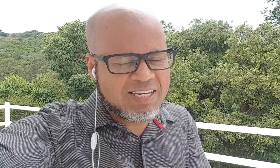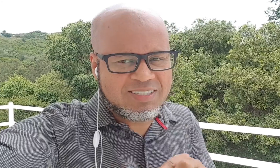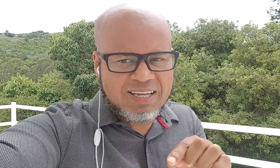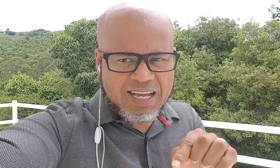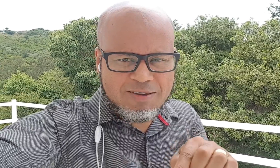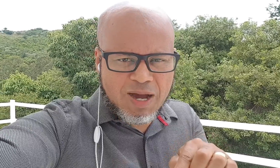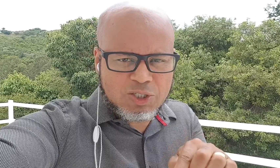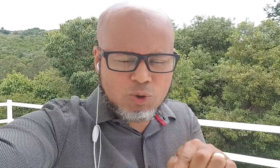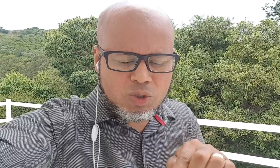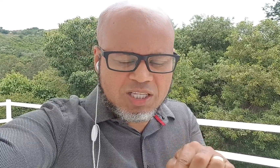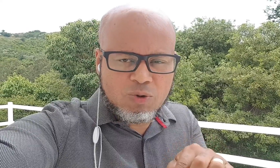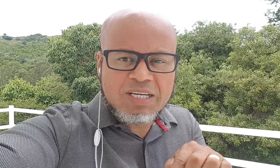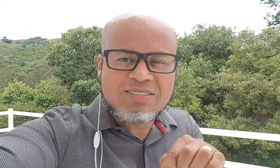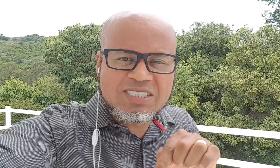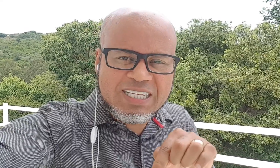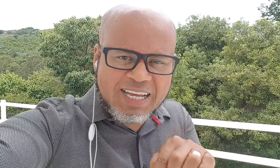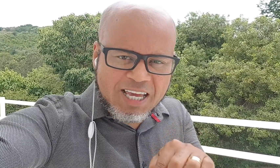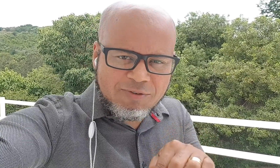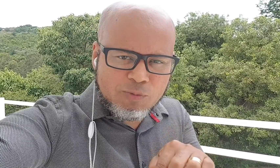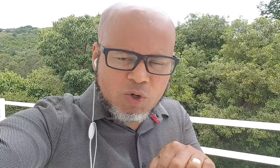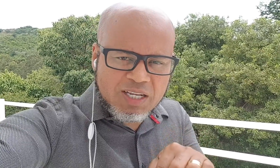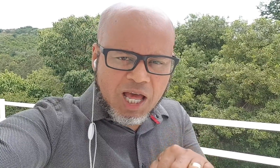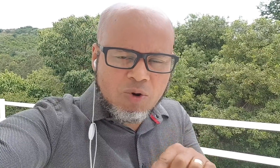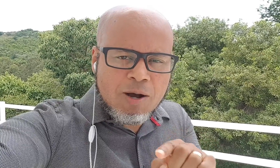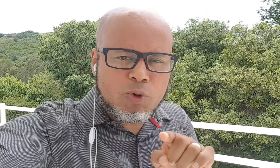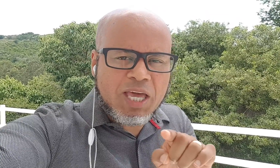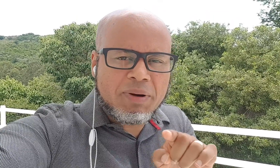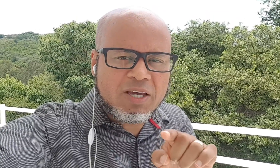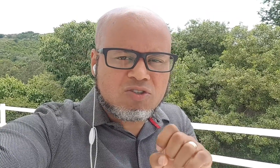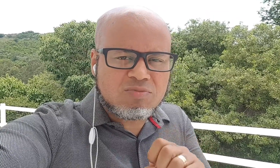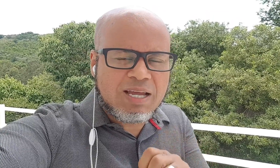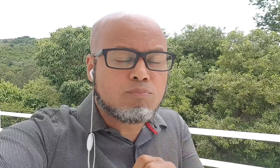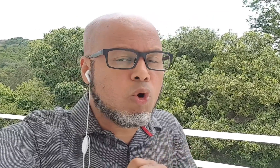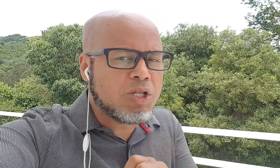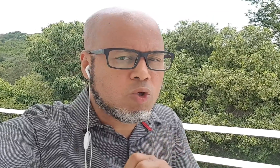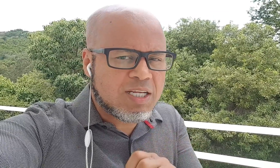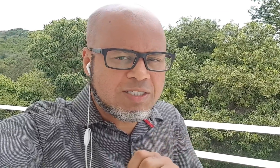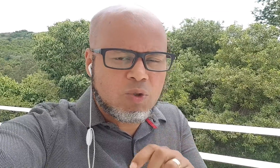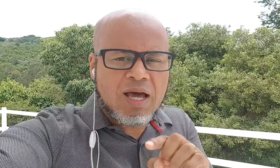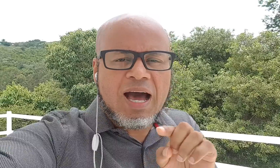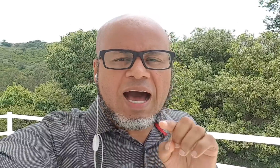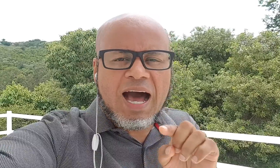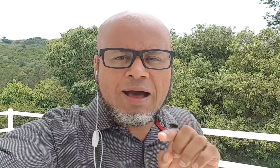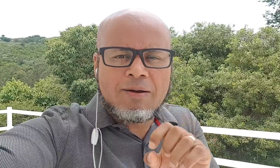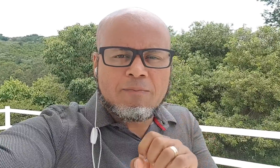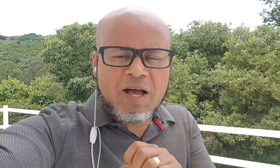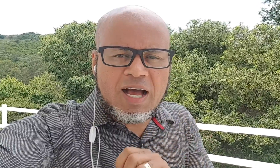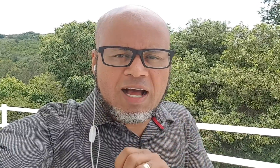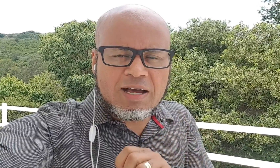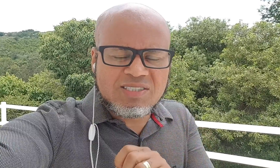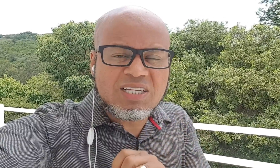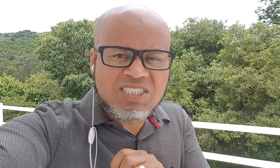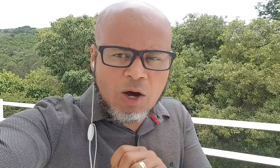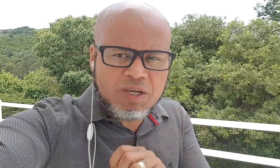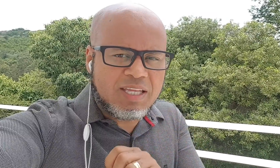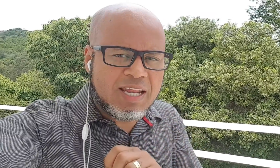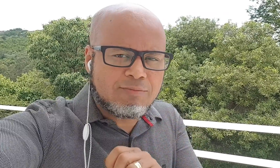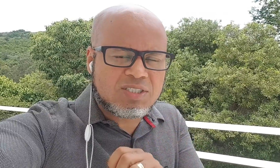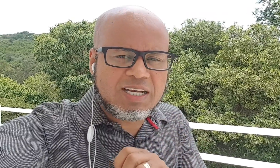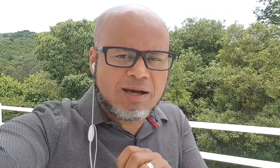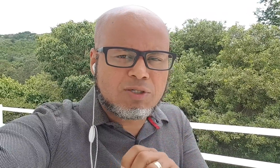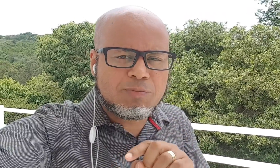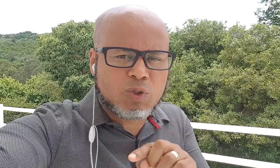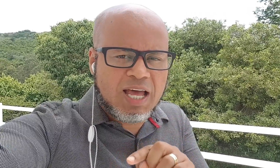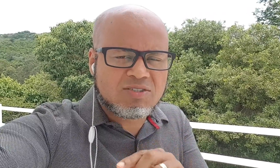Não se esqueça, aqui embaixo tem o botão, se inscreva no meu canal, porque amanhã nós vamos estar monitorando a sessão que